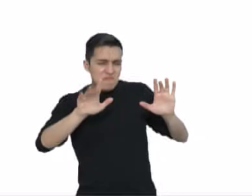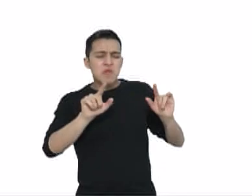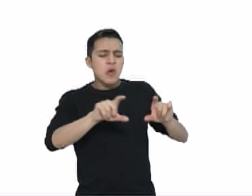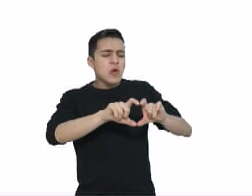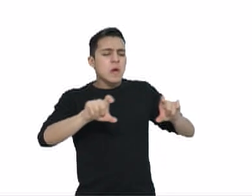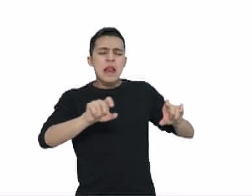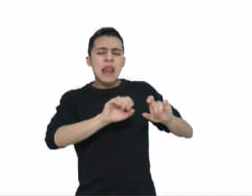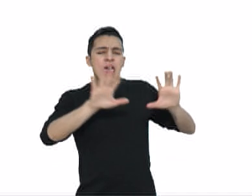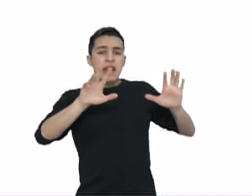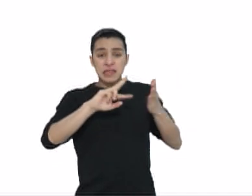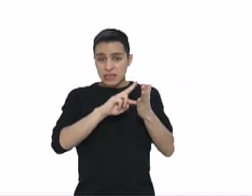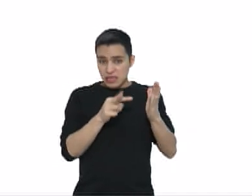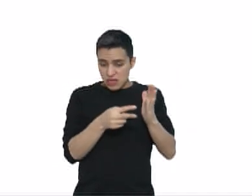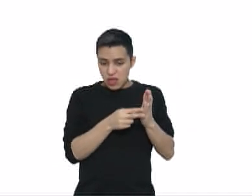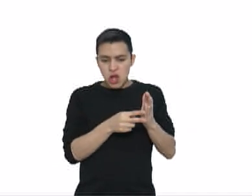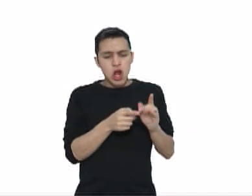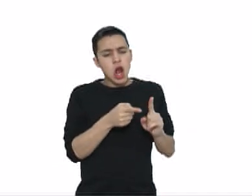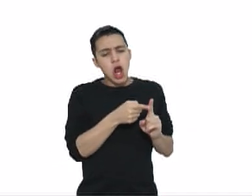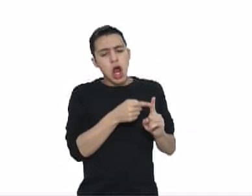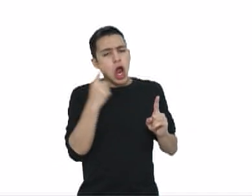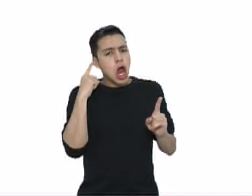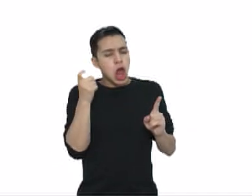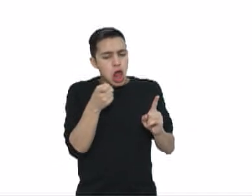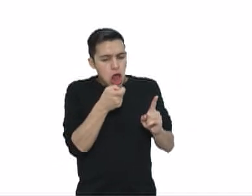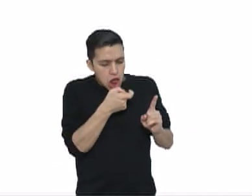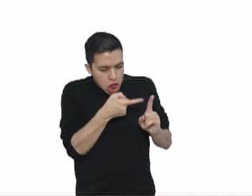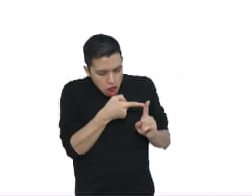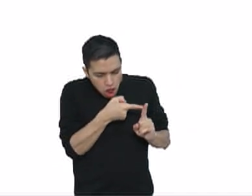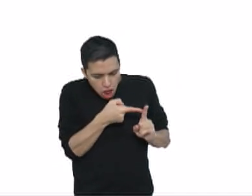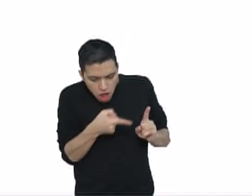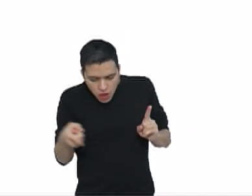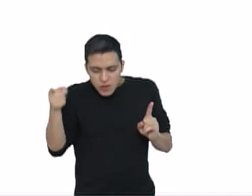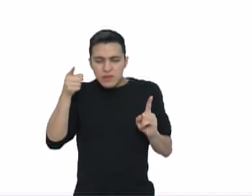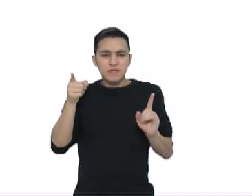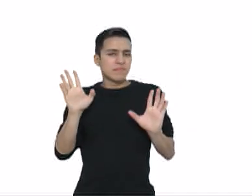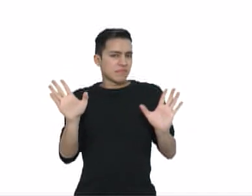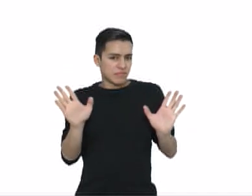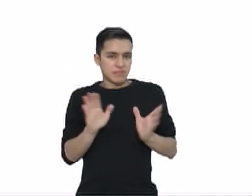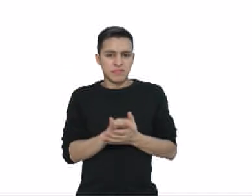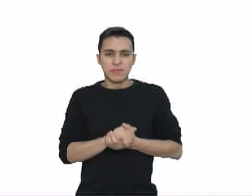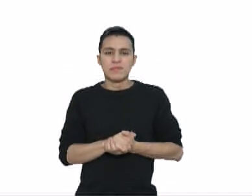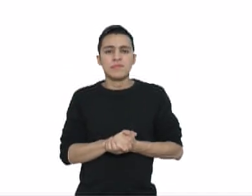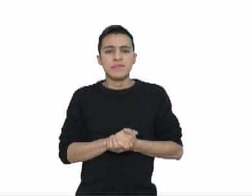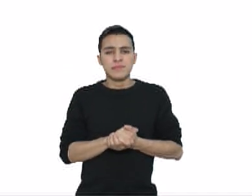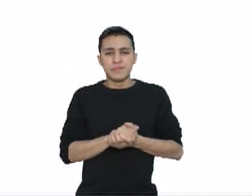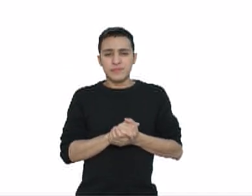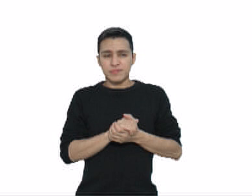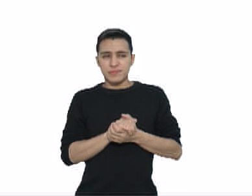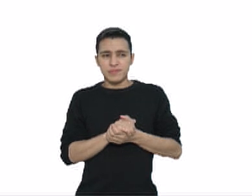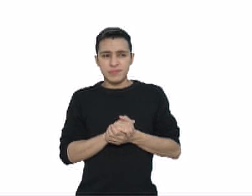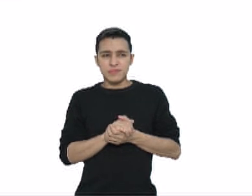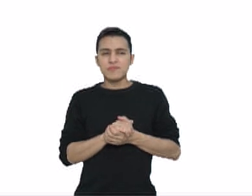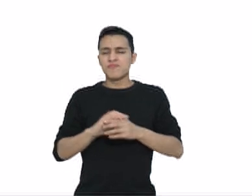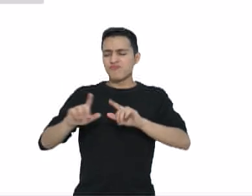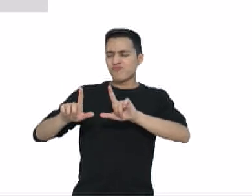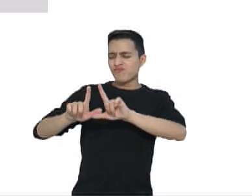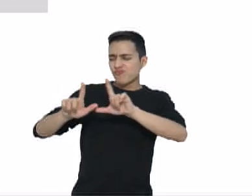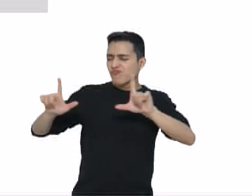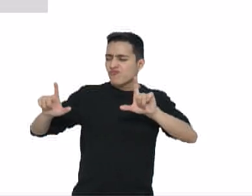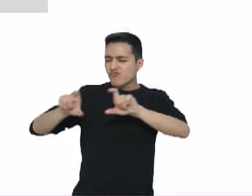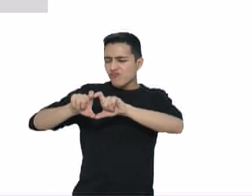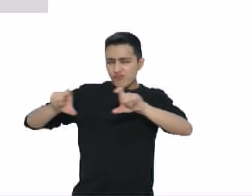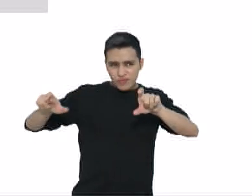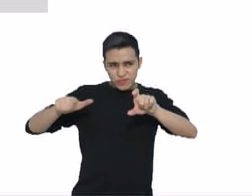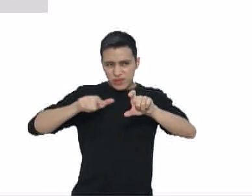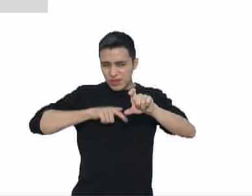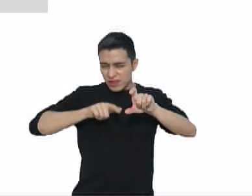clara representam o prolongamento da nota que eu comecei no primeiro retângulo. No segundo desenho, nós temos